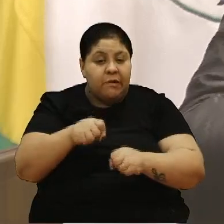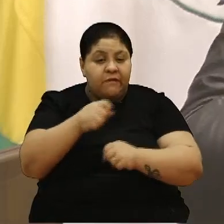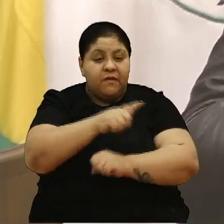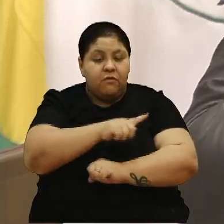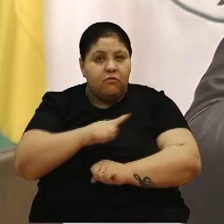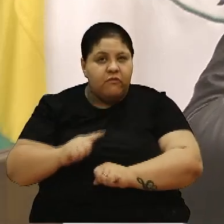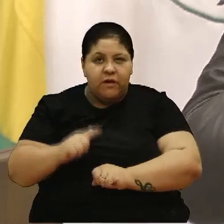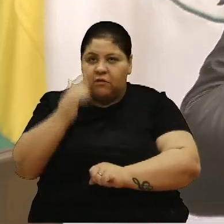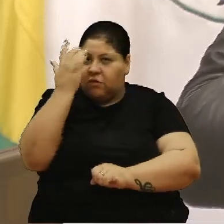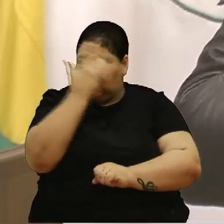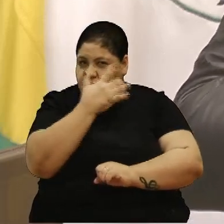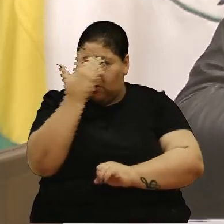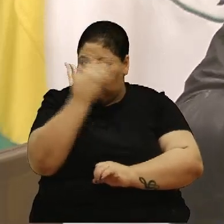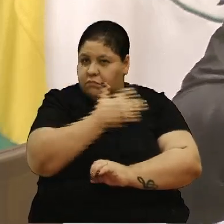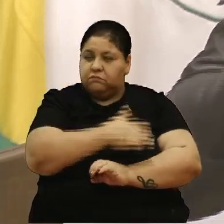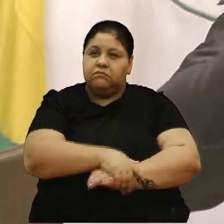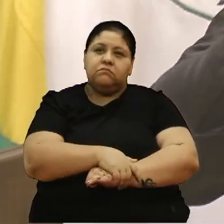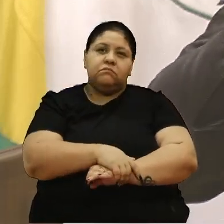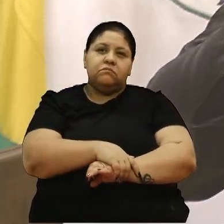Odiló.